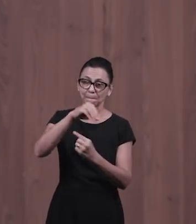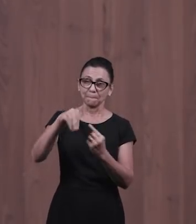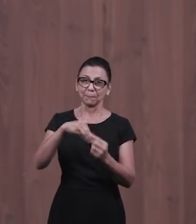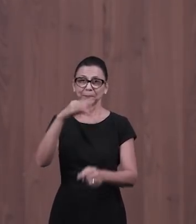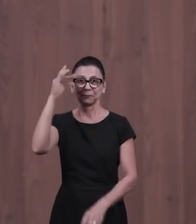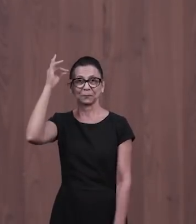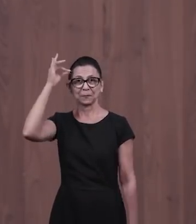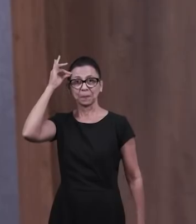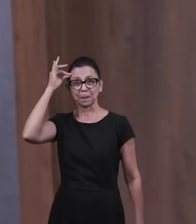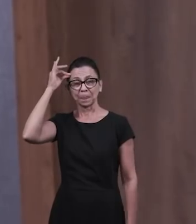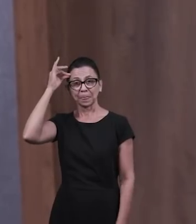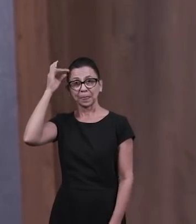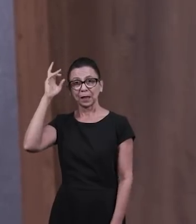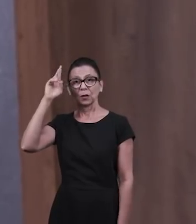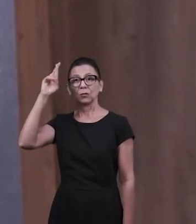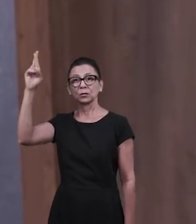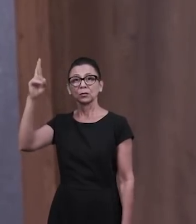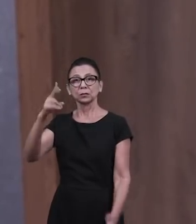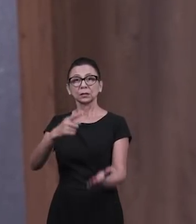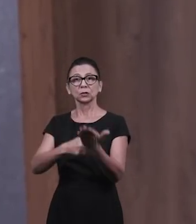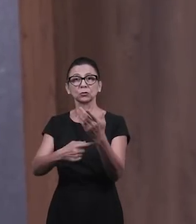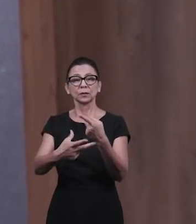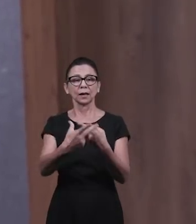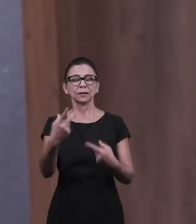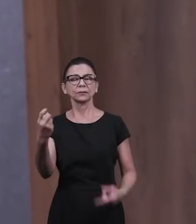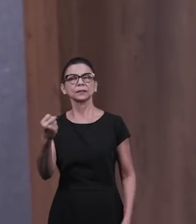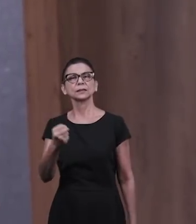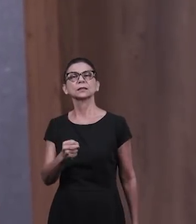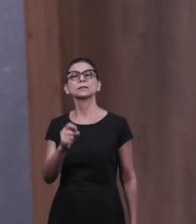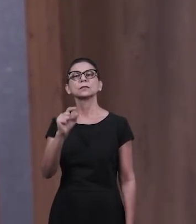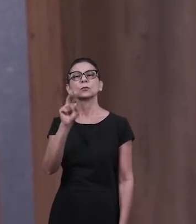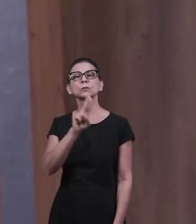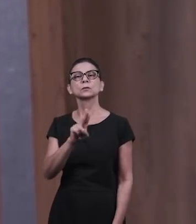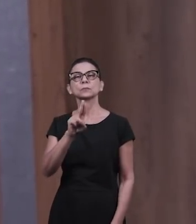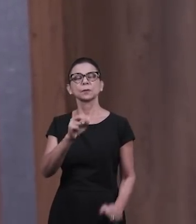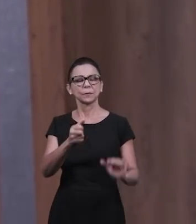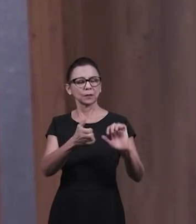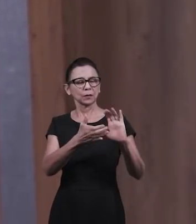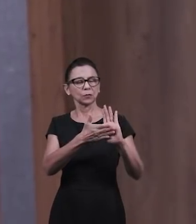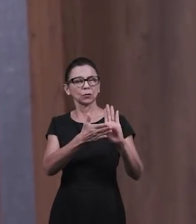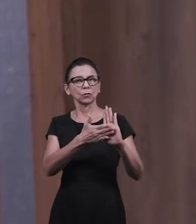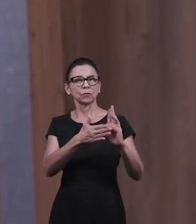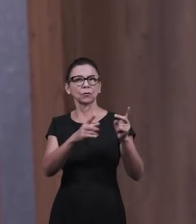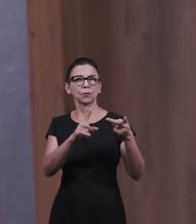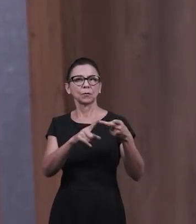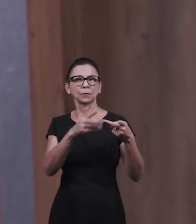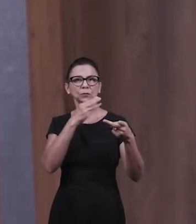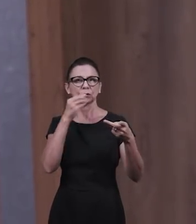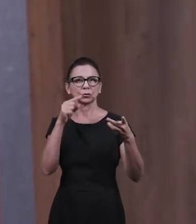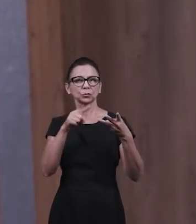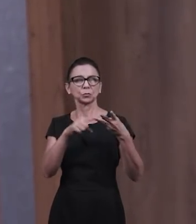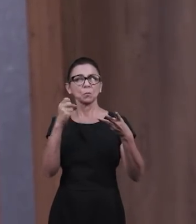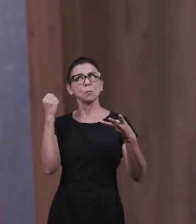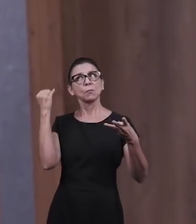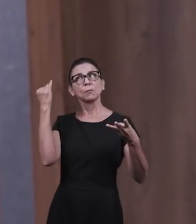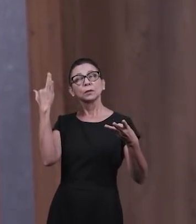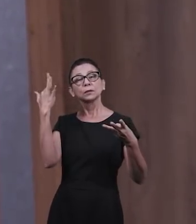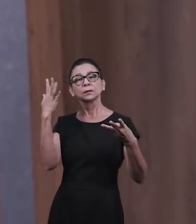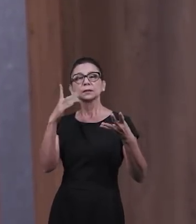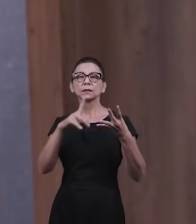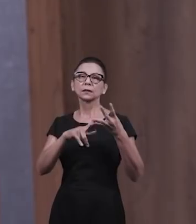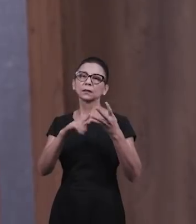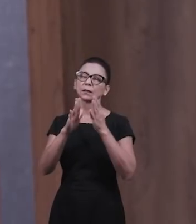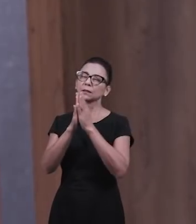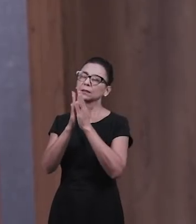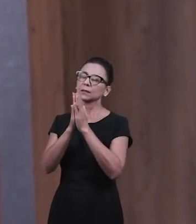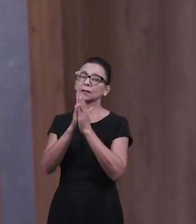espirituais. E quais são as armas espirituais? O louvor, o jejum, a madrugada, a oração, a